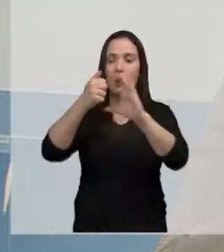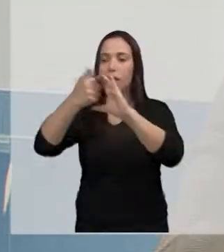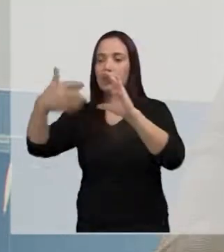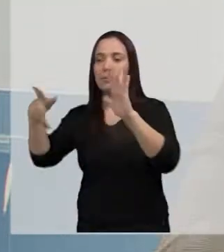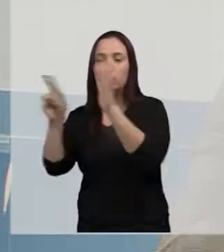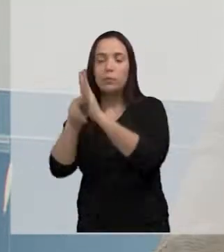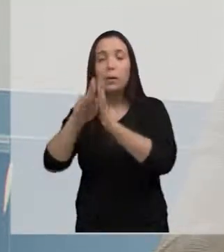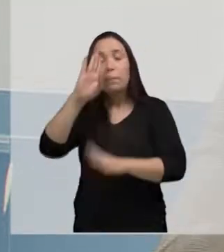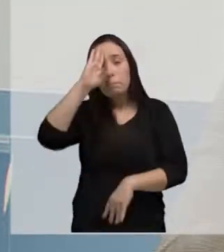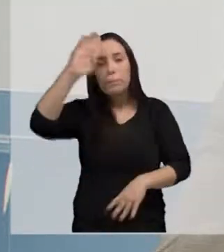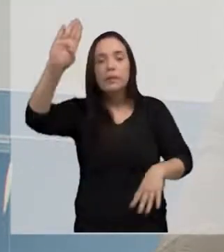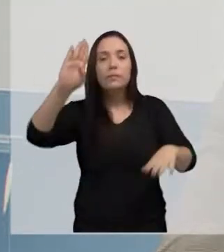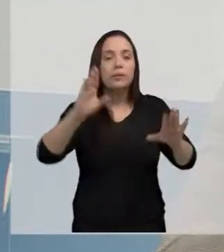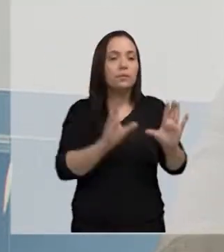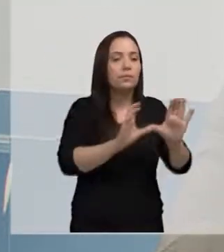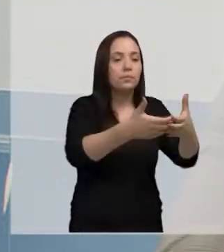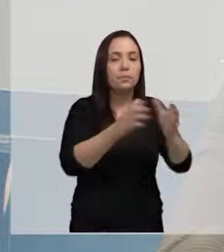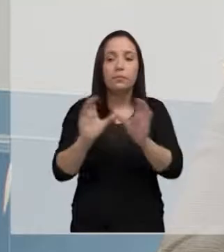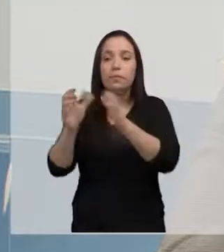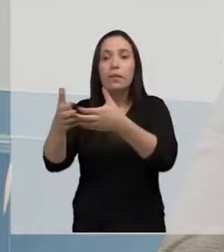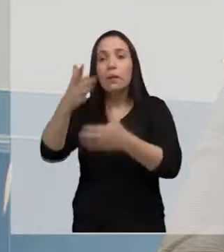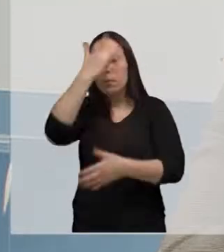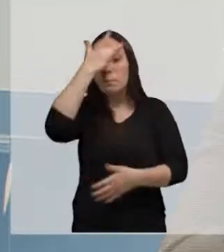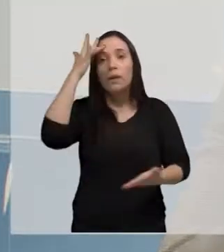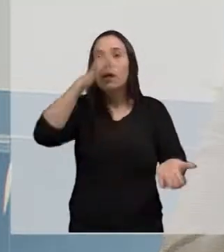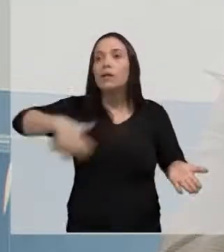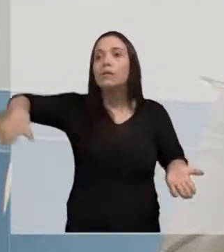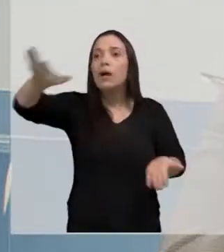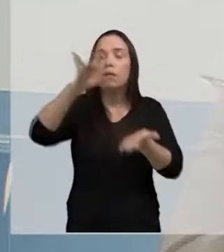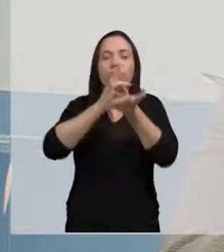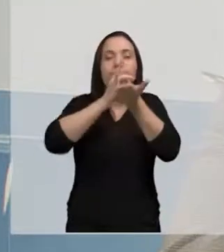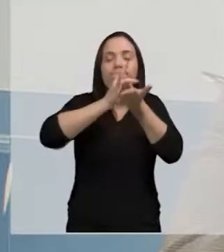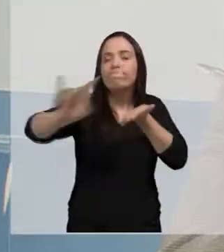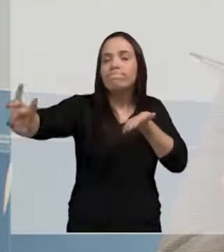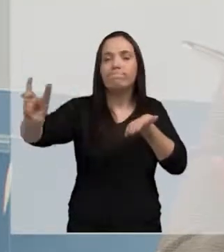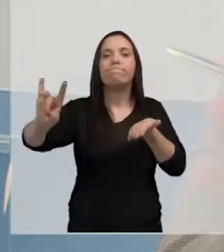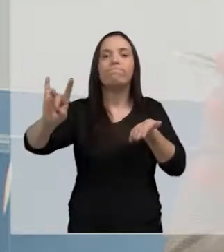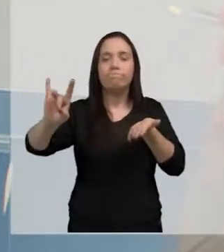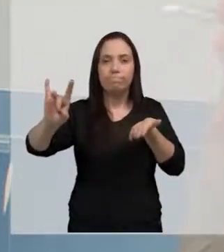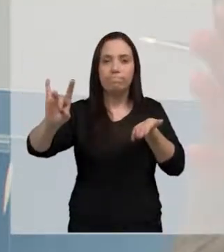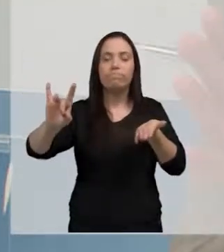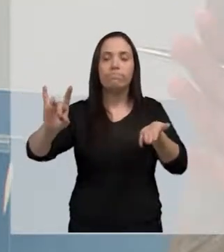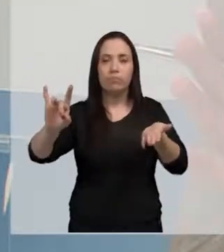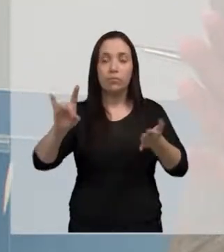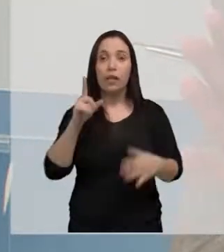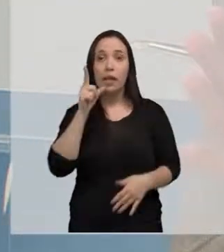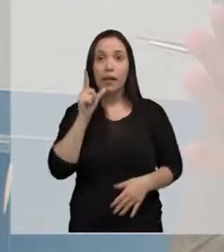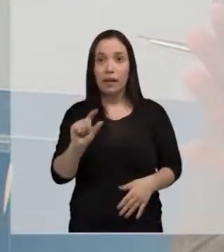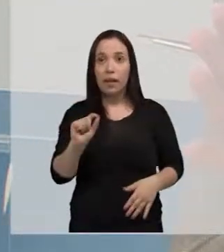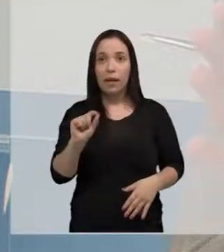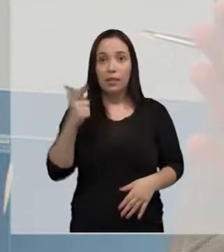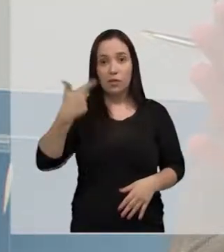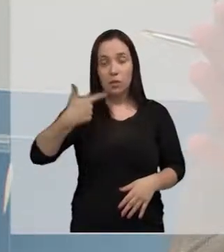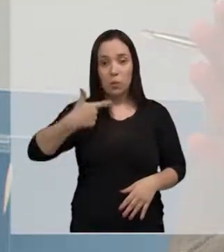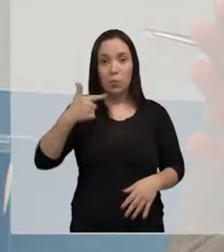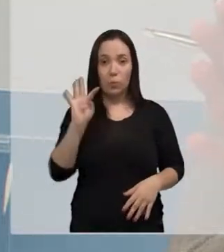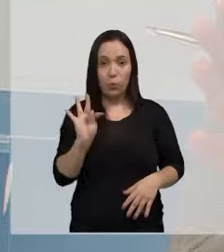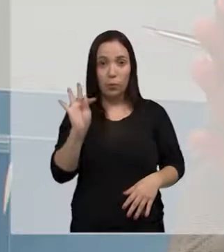principalmente os dois candidatos mais rejeitados. É isso mesmo, você ouviu. Quem está lá no segundo turno